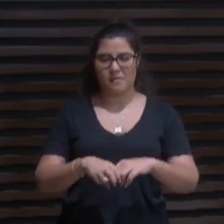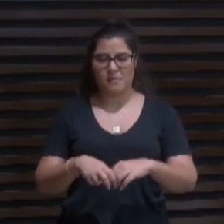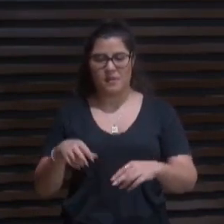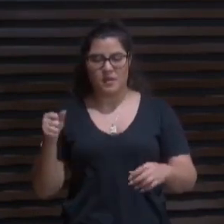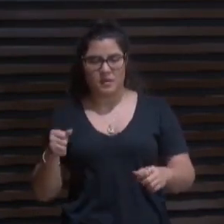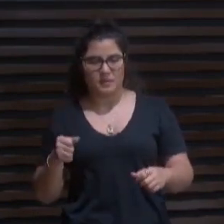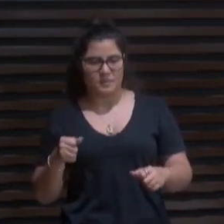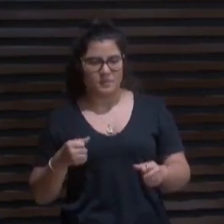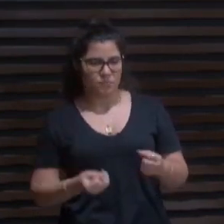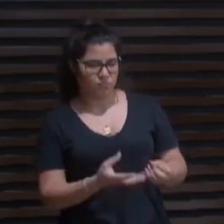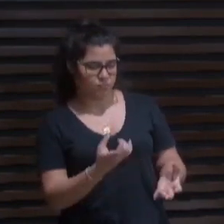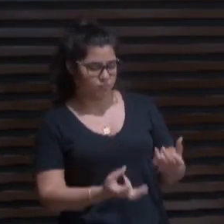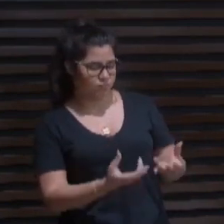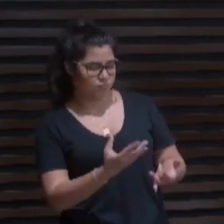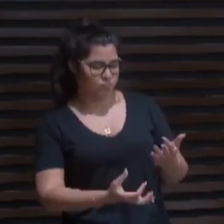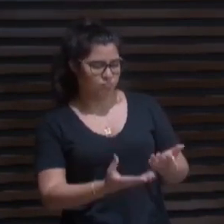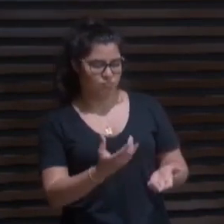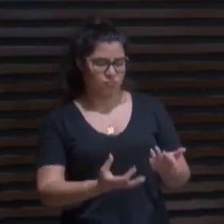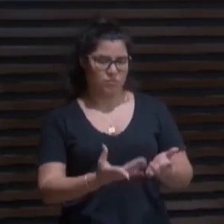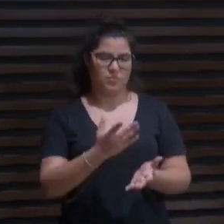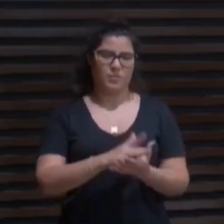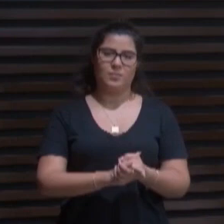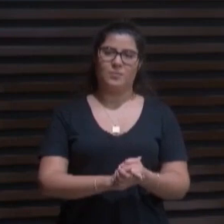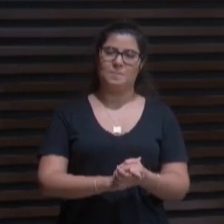sogra. Não se empolga, dona Neide.